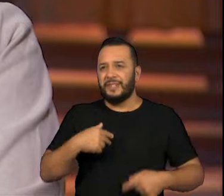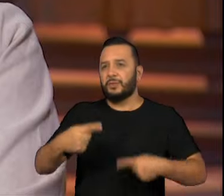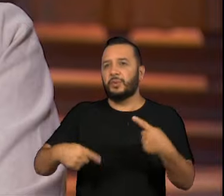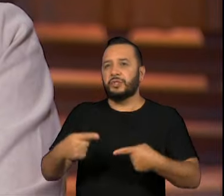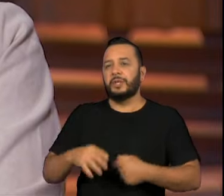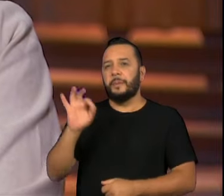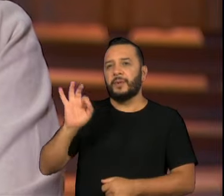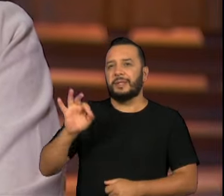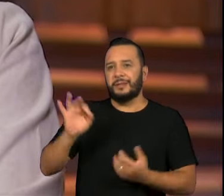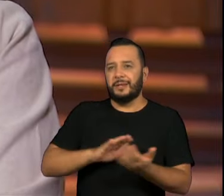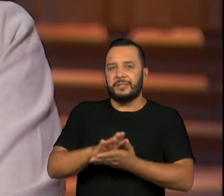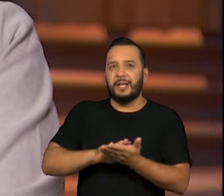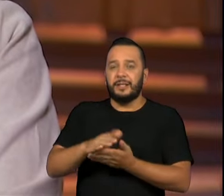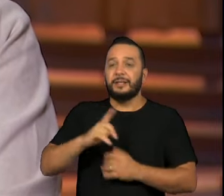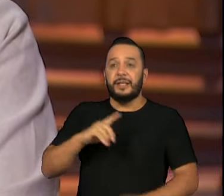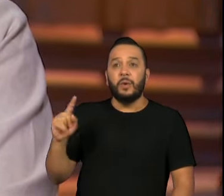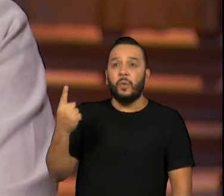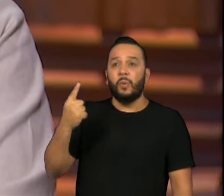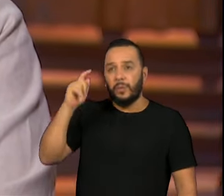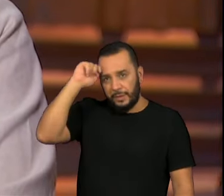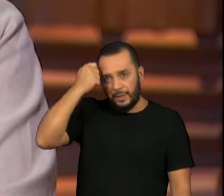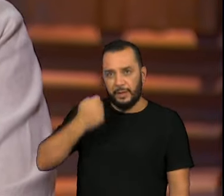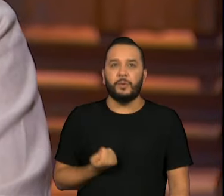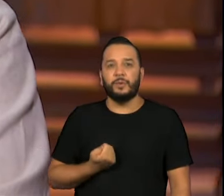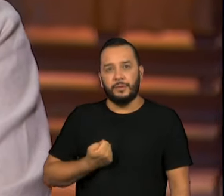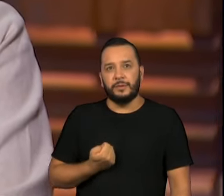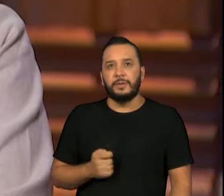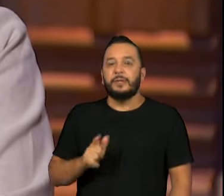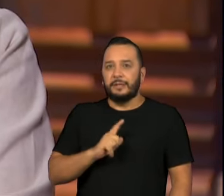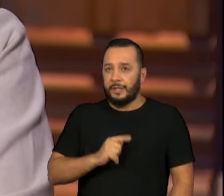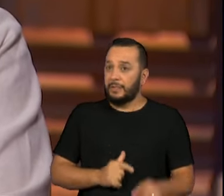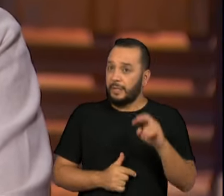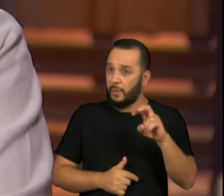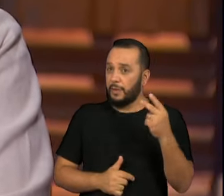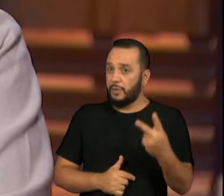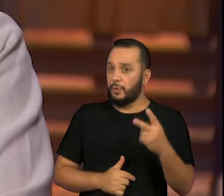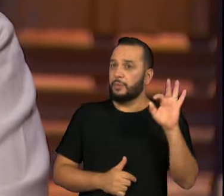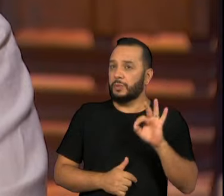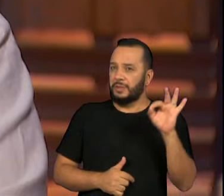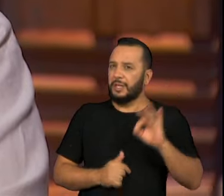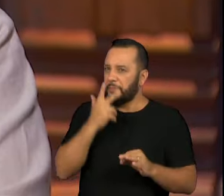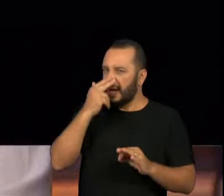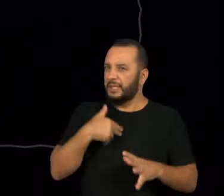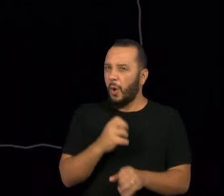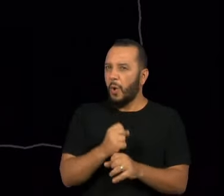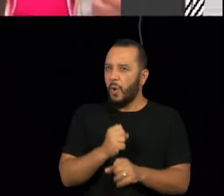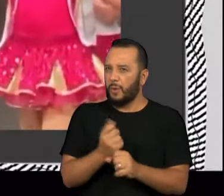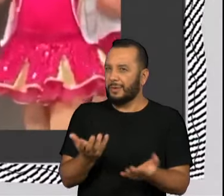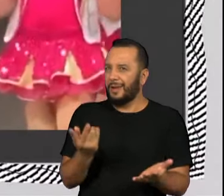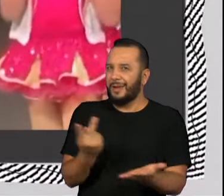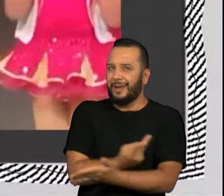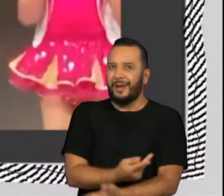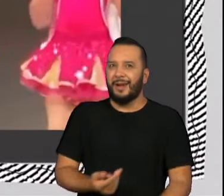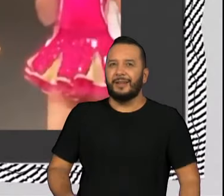proporção né porque bom tem uma bom se nós somos 52 por cento alguma conta tá errada não